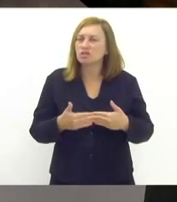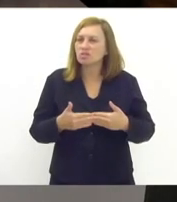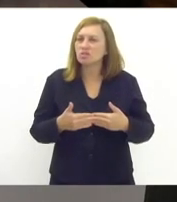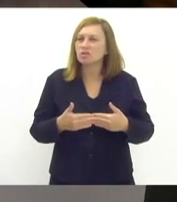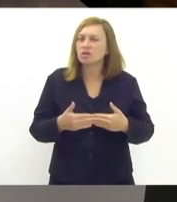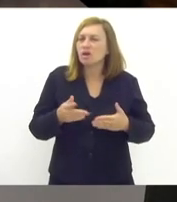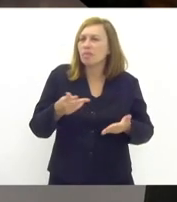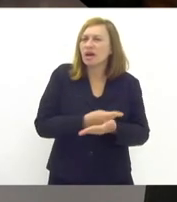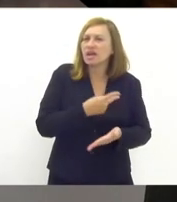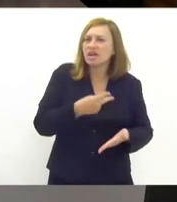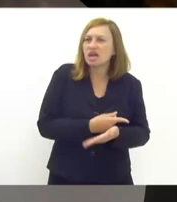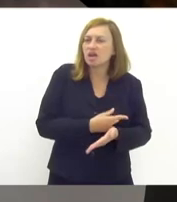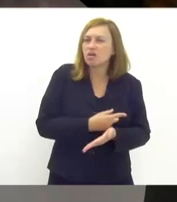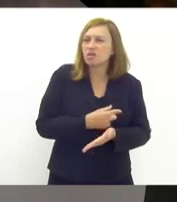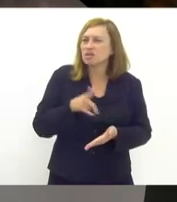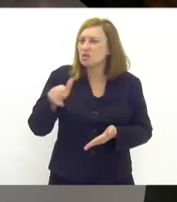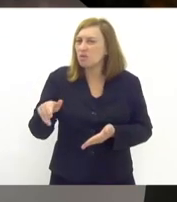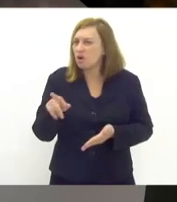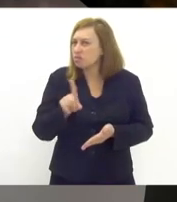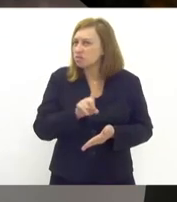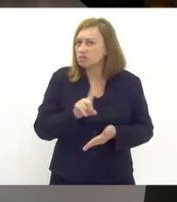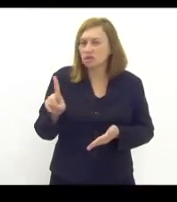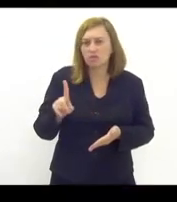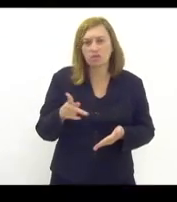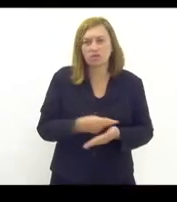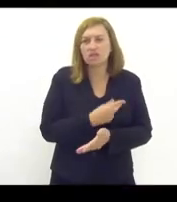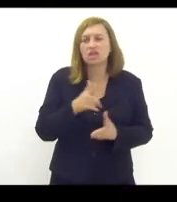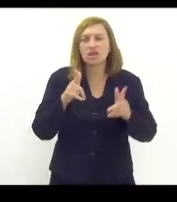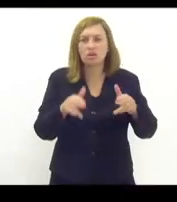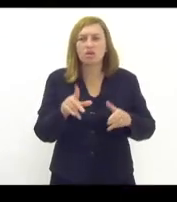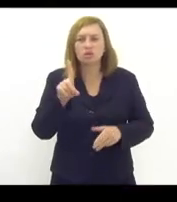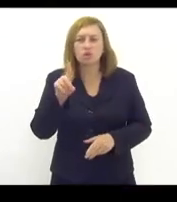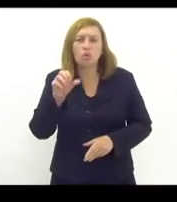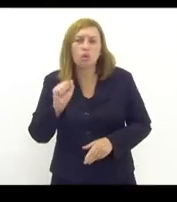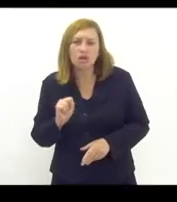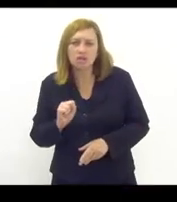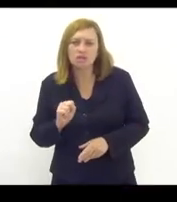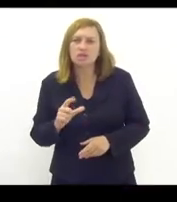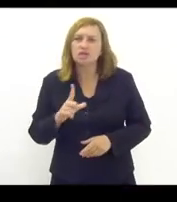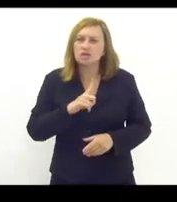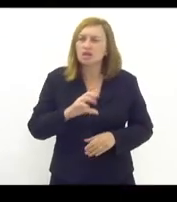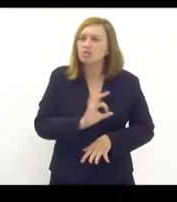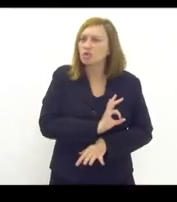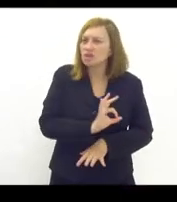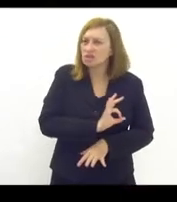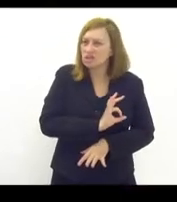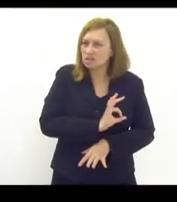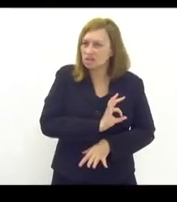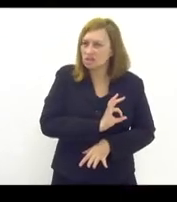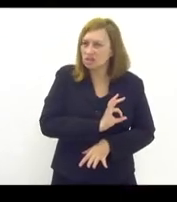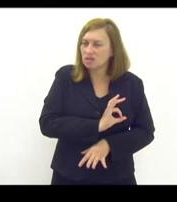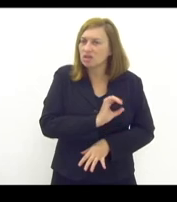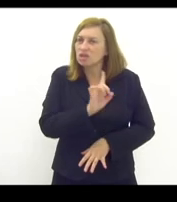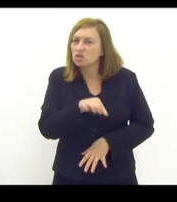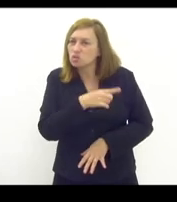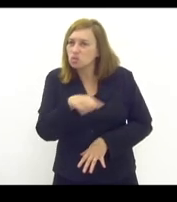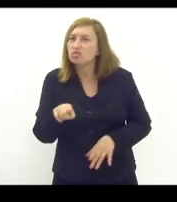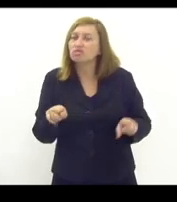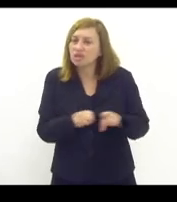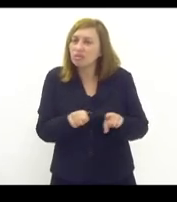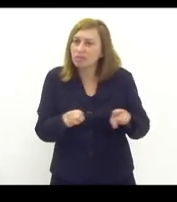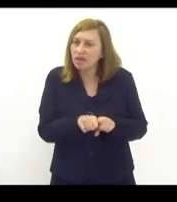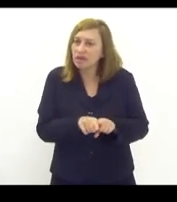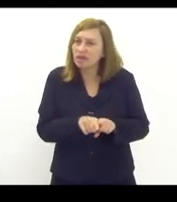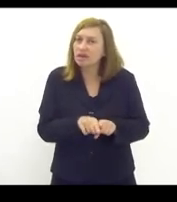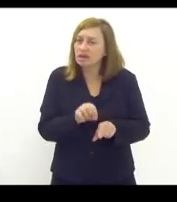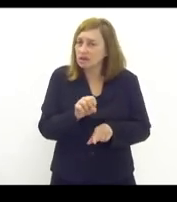a ocorrer. E na mesma situação, Douglas, existem policiais que foram excluídos também assim,